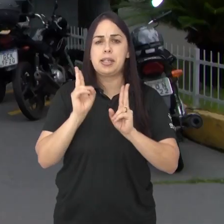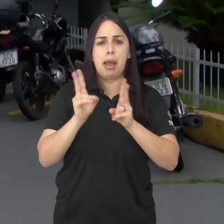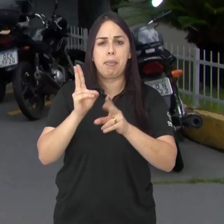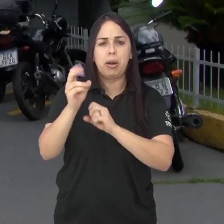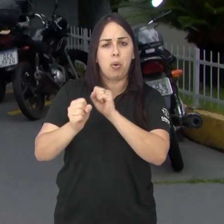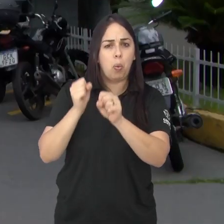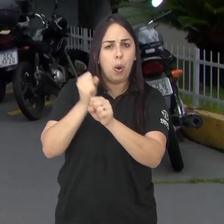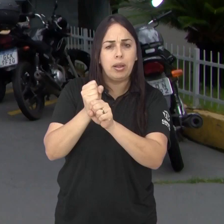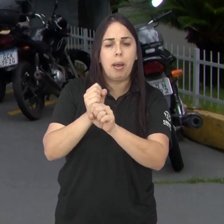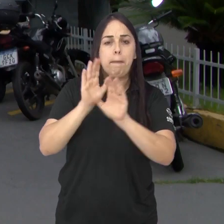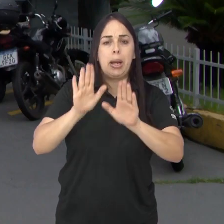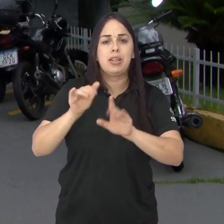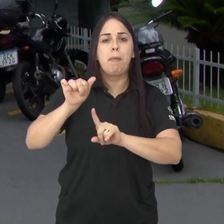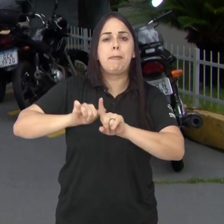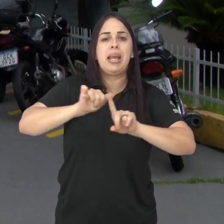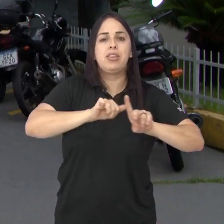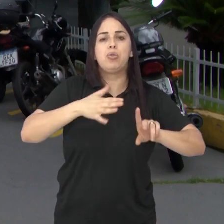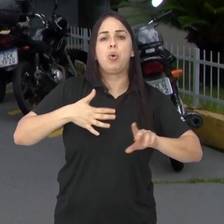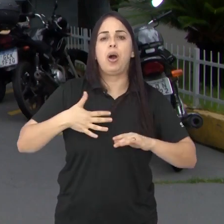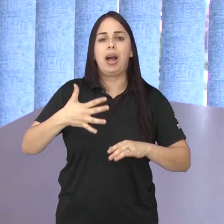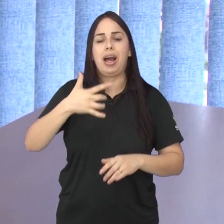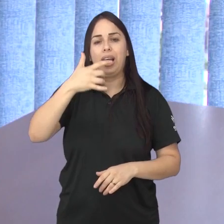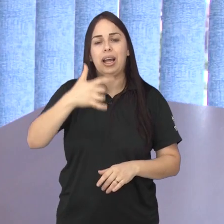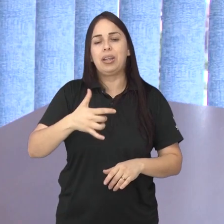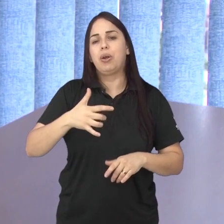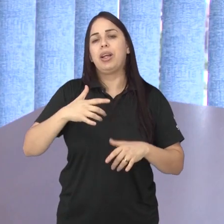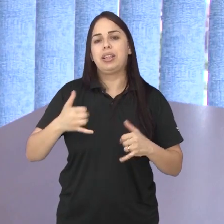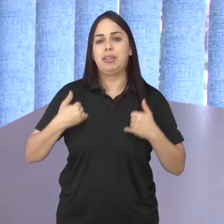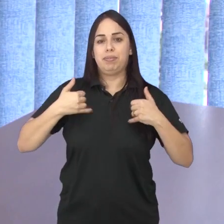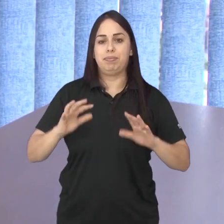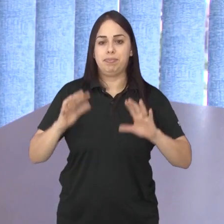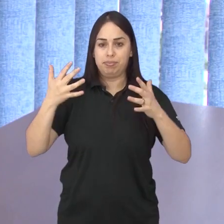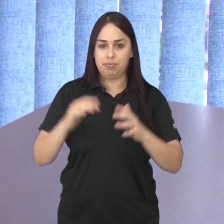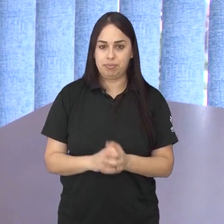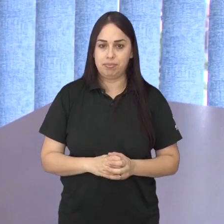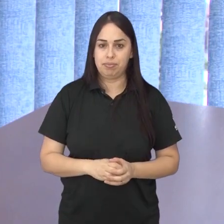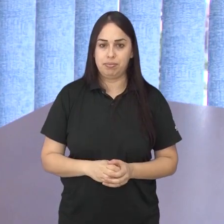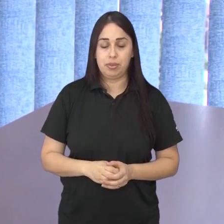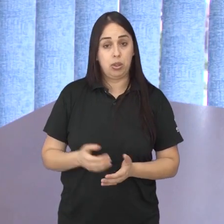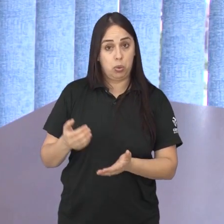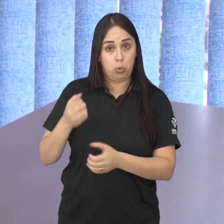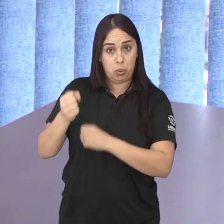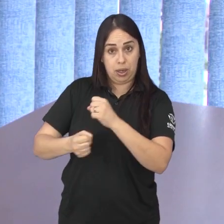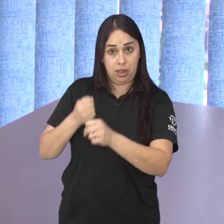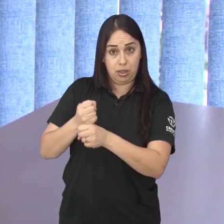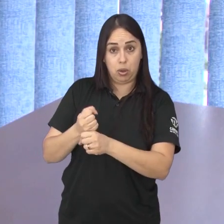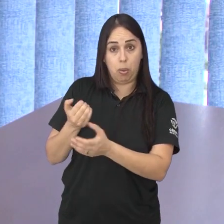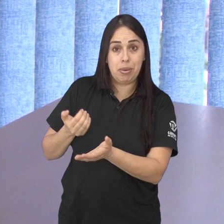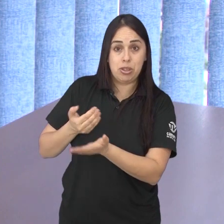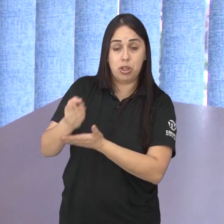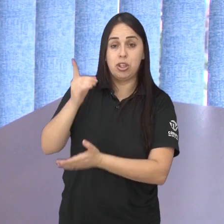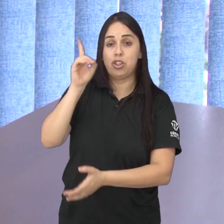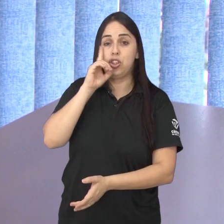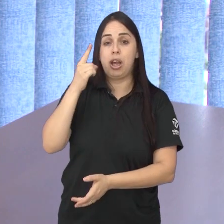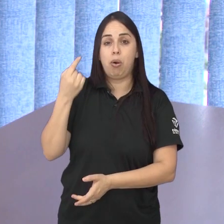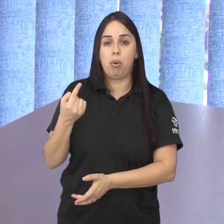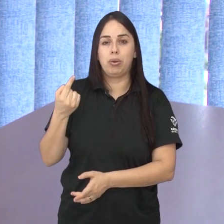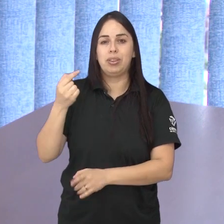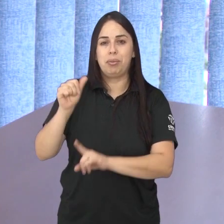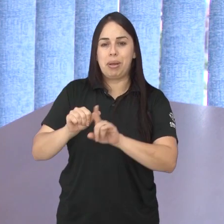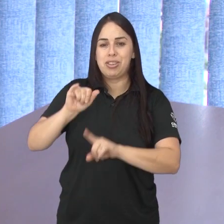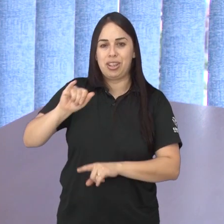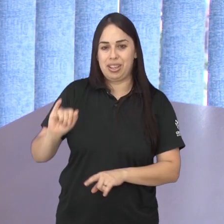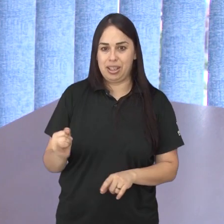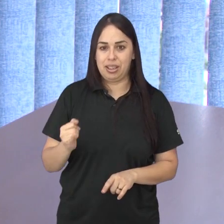cada ano no mês de aniversário do trabalhador. Em 2023, se iniciou no dia 2/1, né? Então, se a pessoa que ela